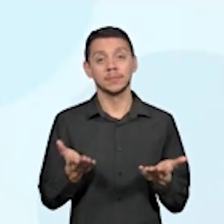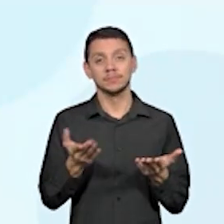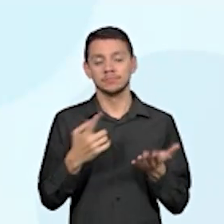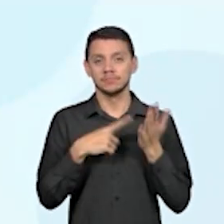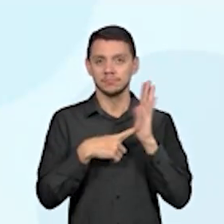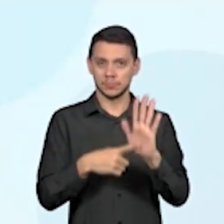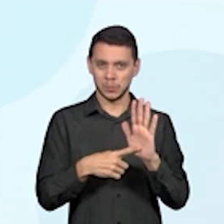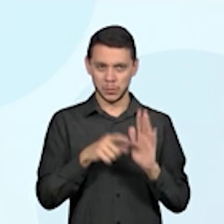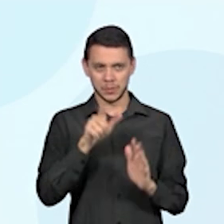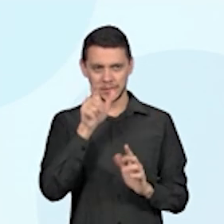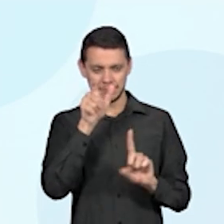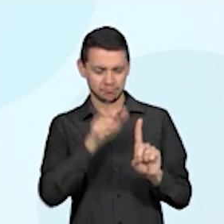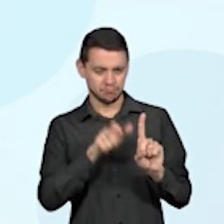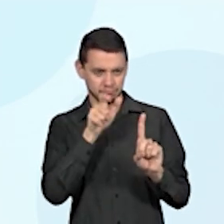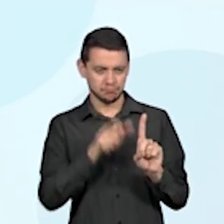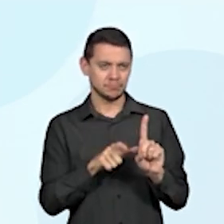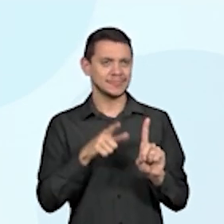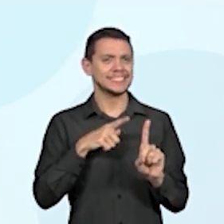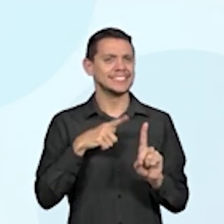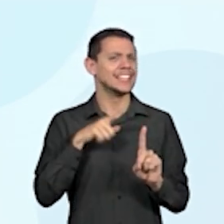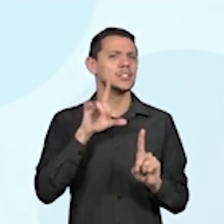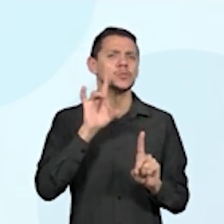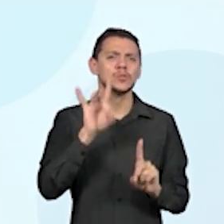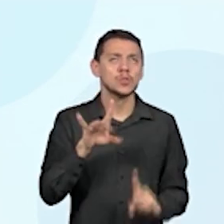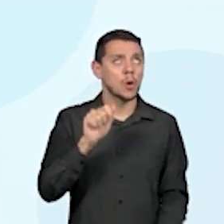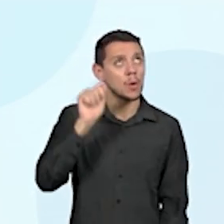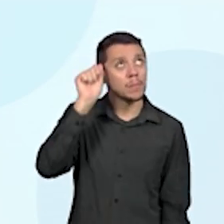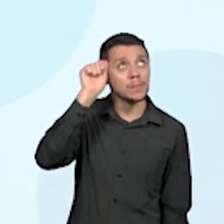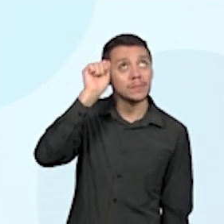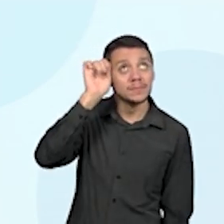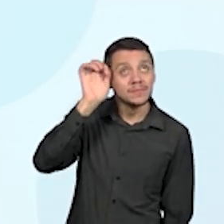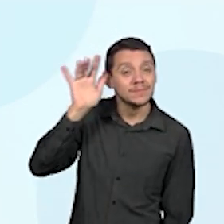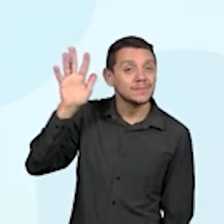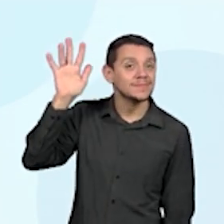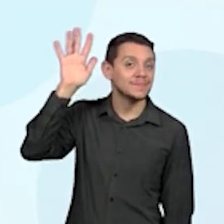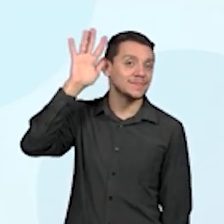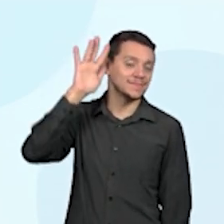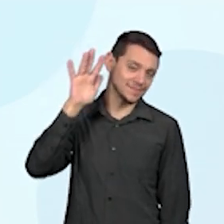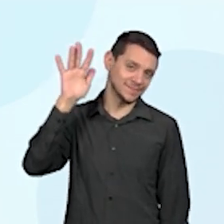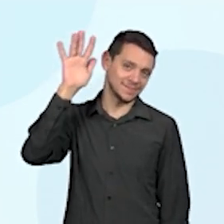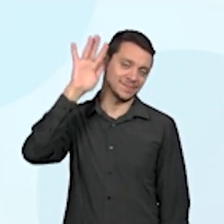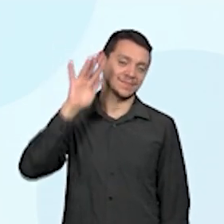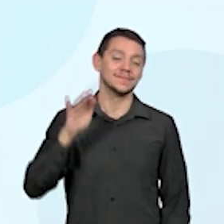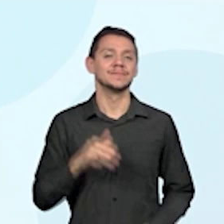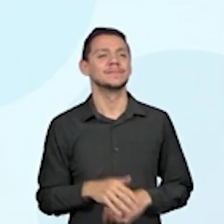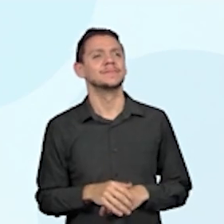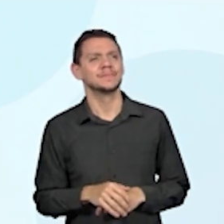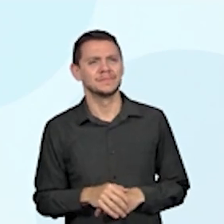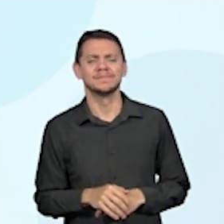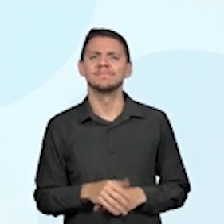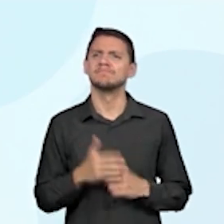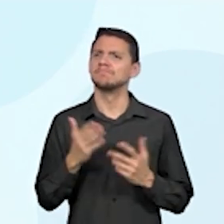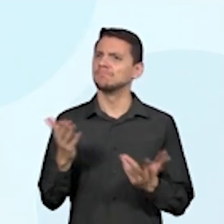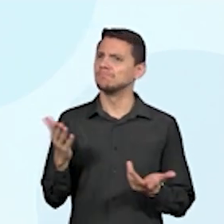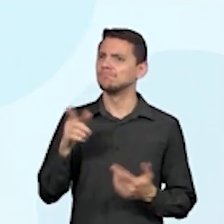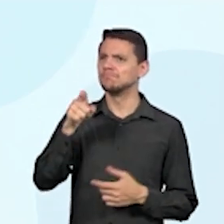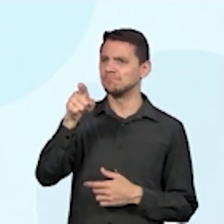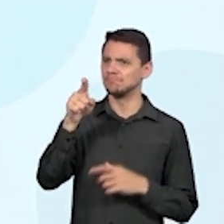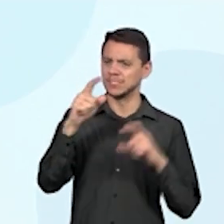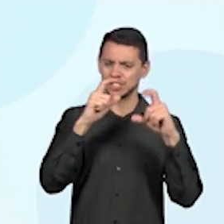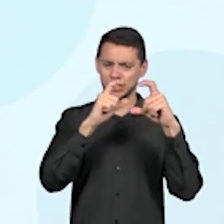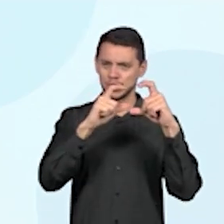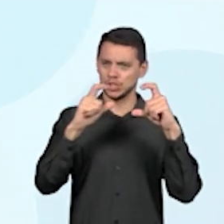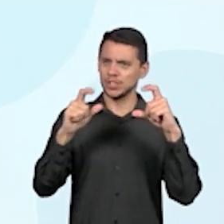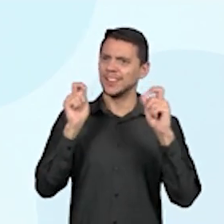o personagem está pensando. Nossa, então nas tirinhas nós também conseguimos identificar os pensamentos